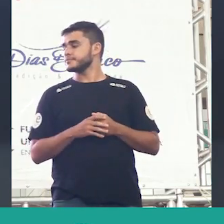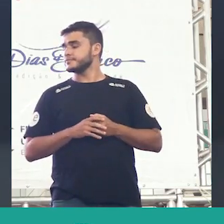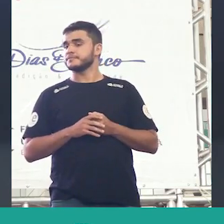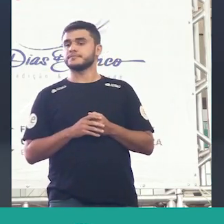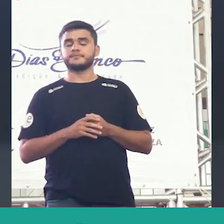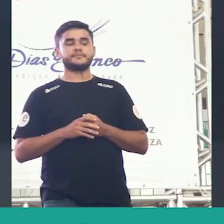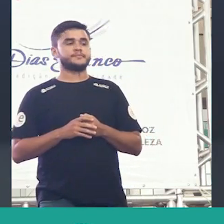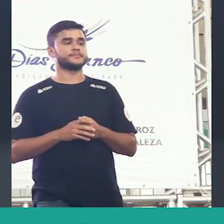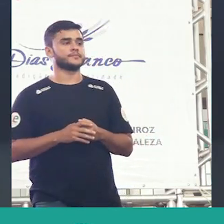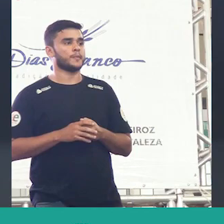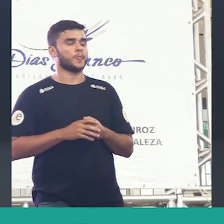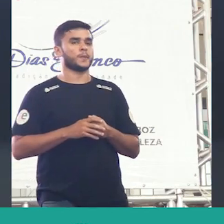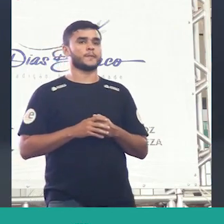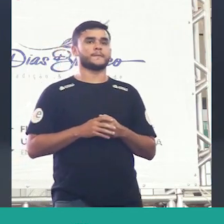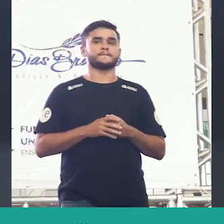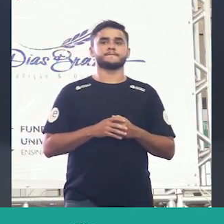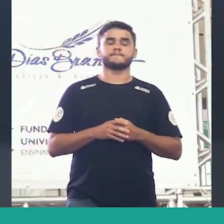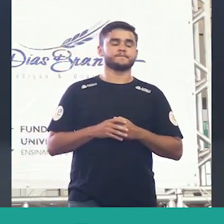lá.